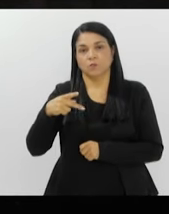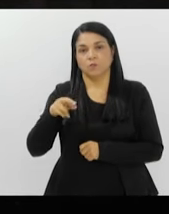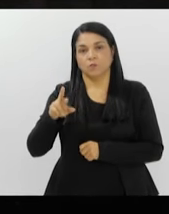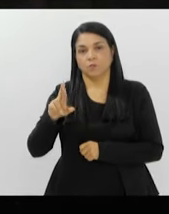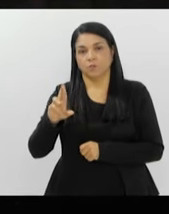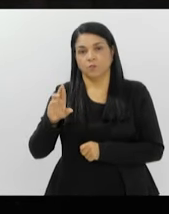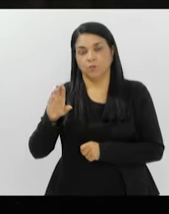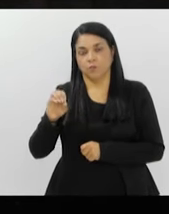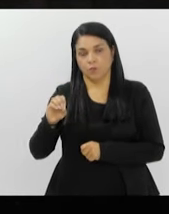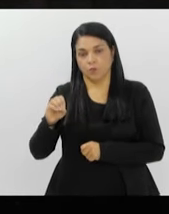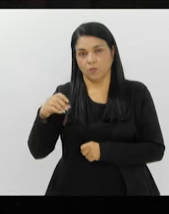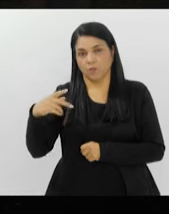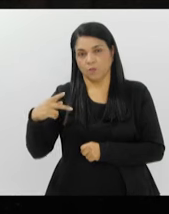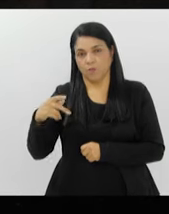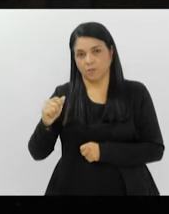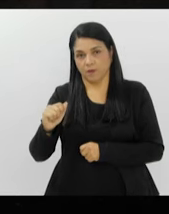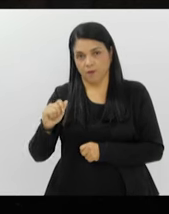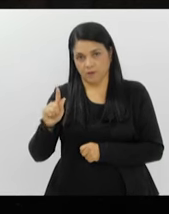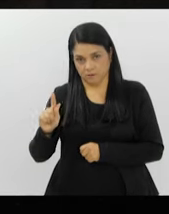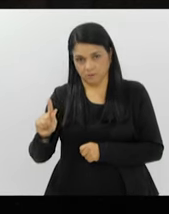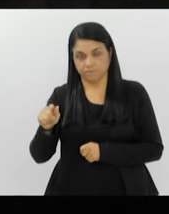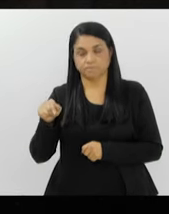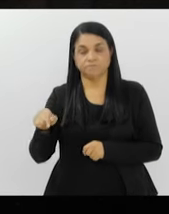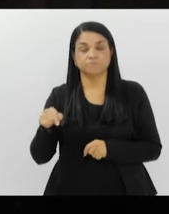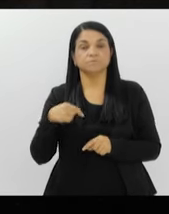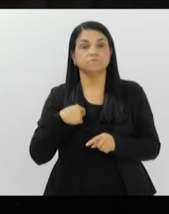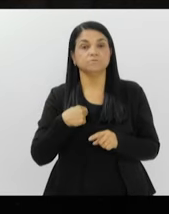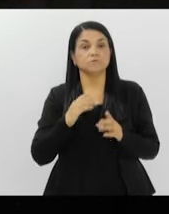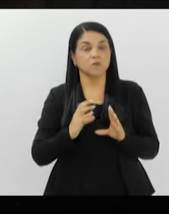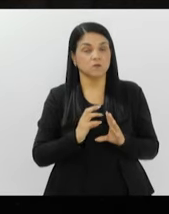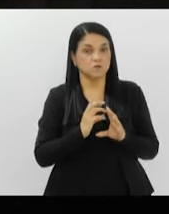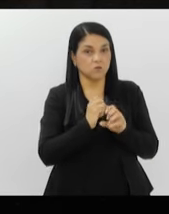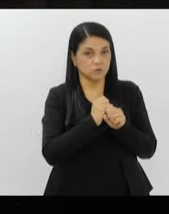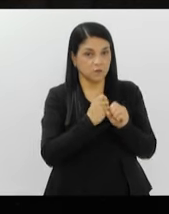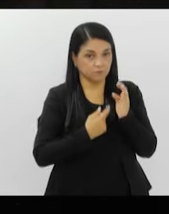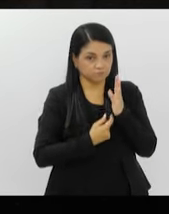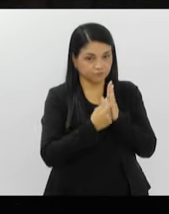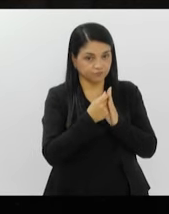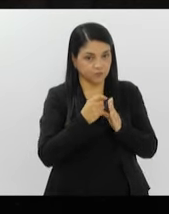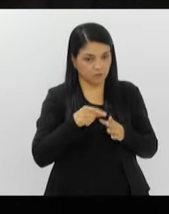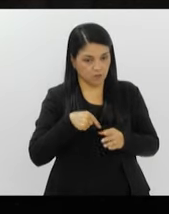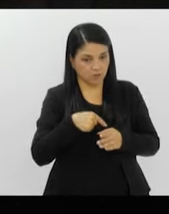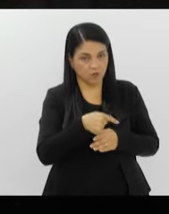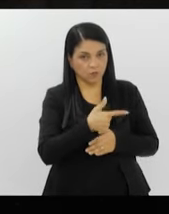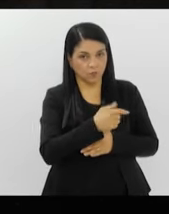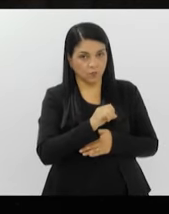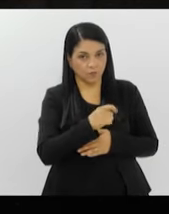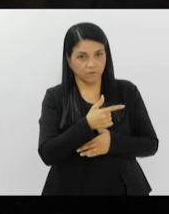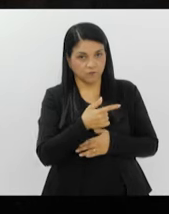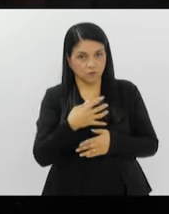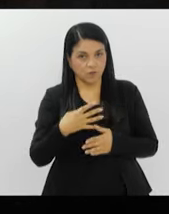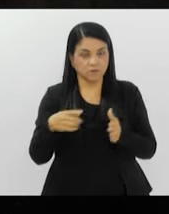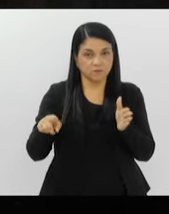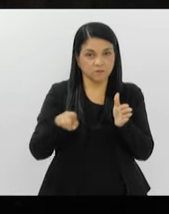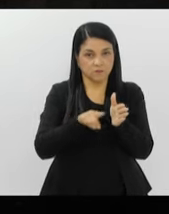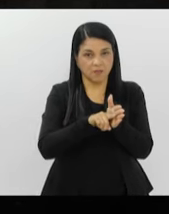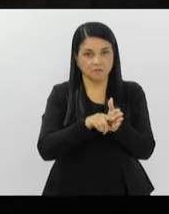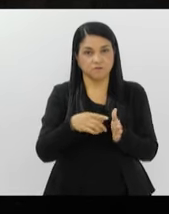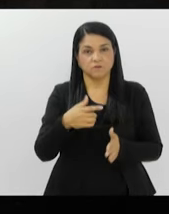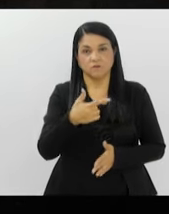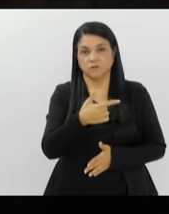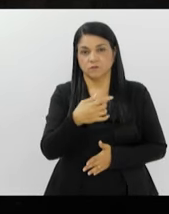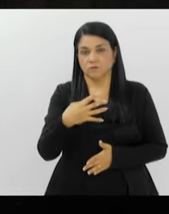cumpre dizer senhora presidente que no orçamento desse ano desse déficit 24